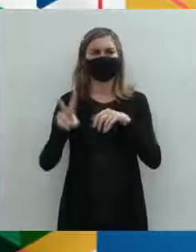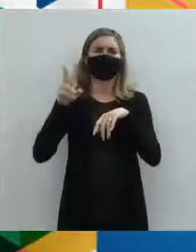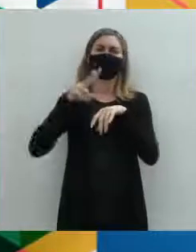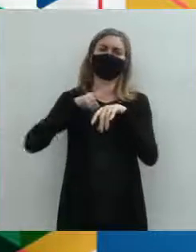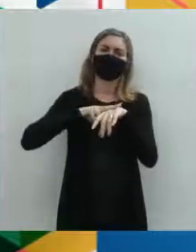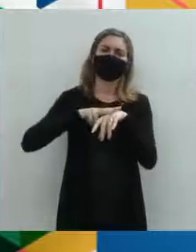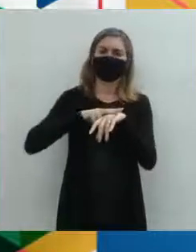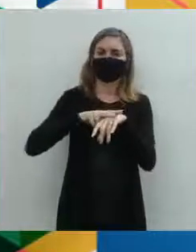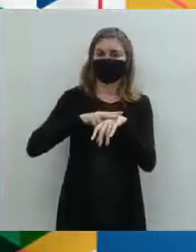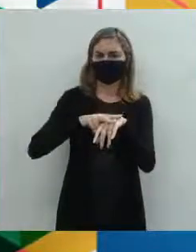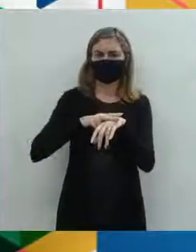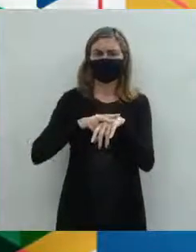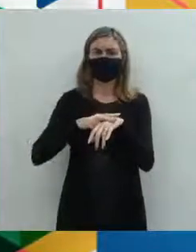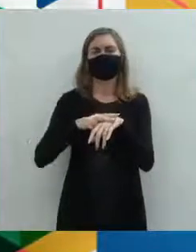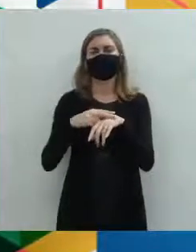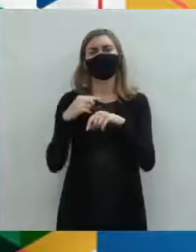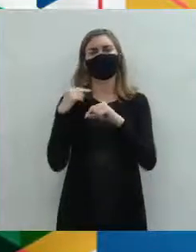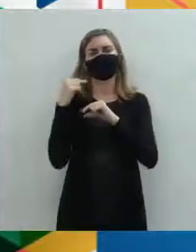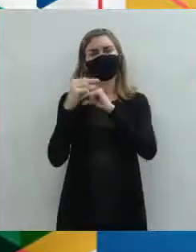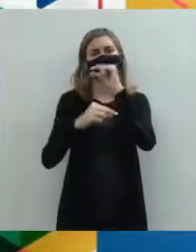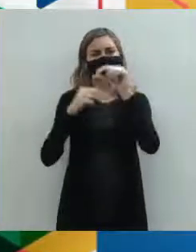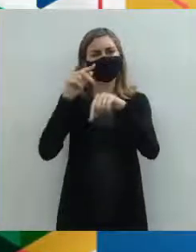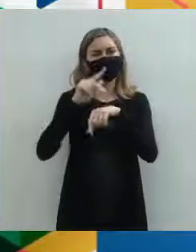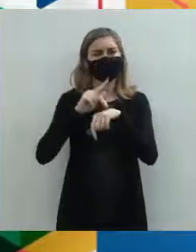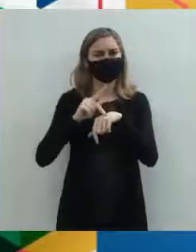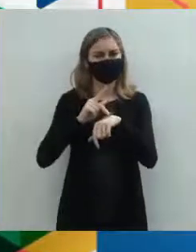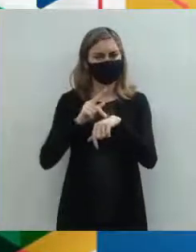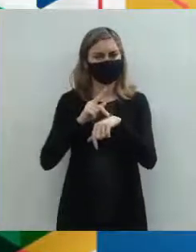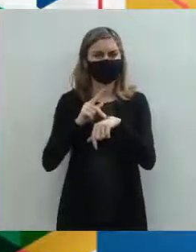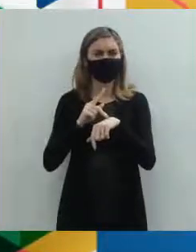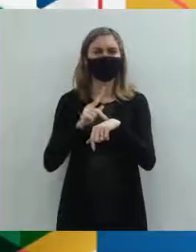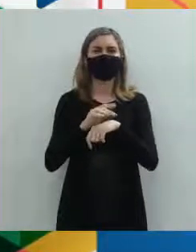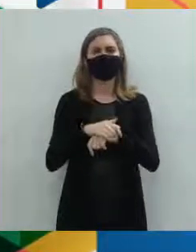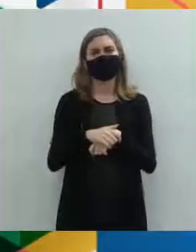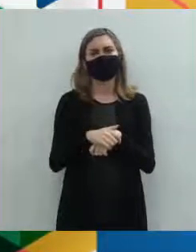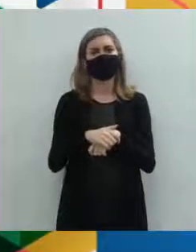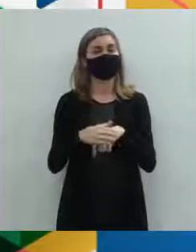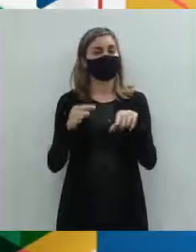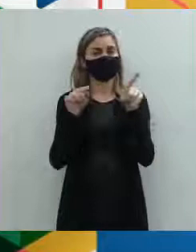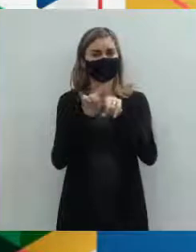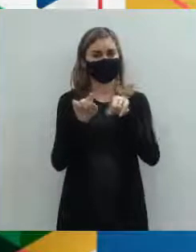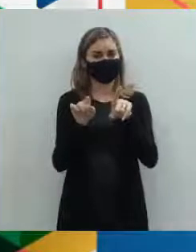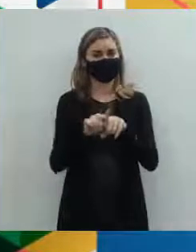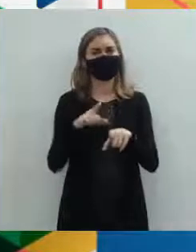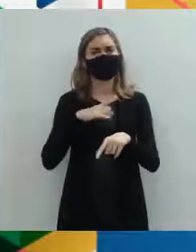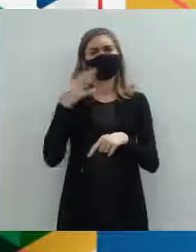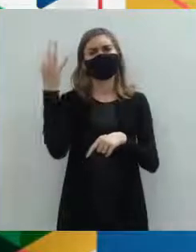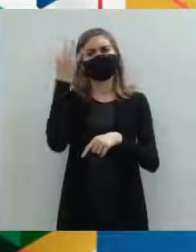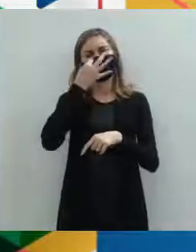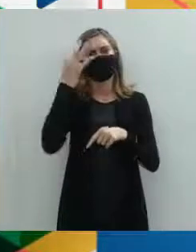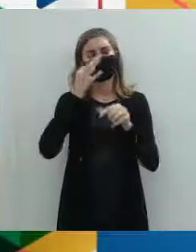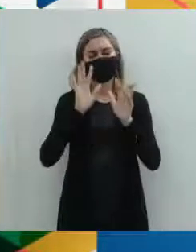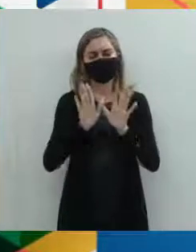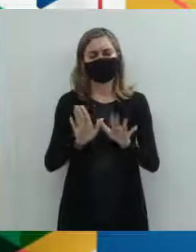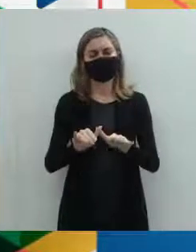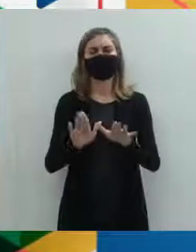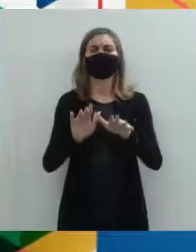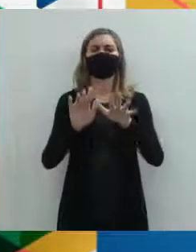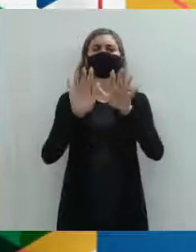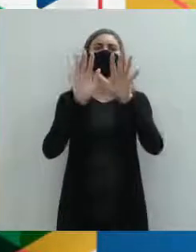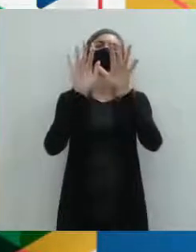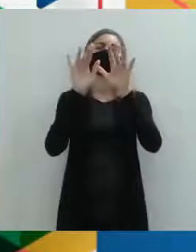verde, vê um pouco do preto, né? E temos também essa linda borboleta, né? Que é